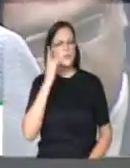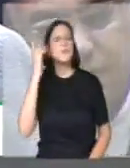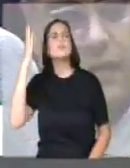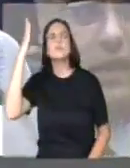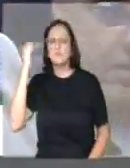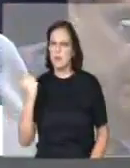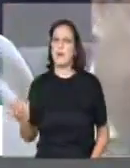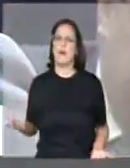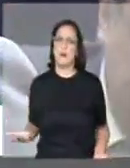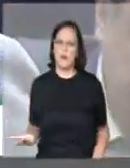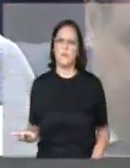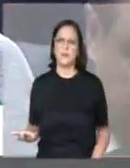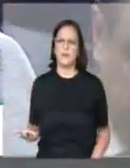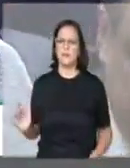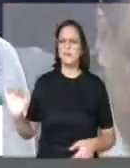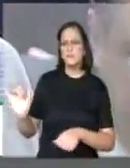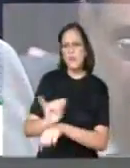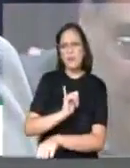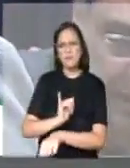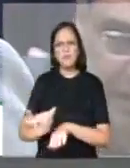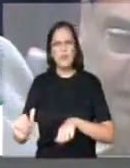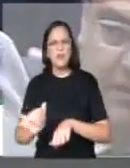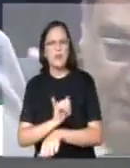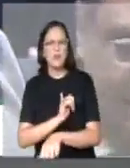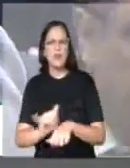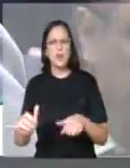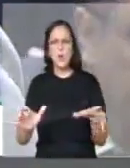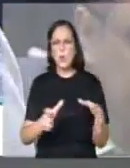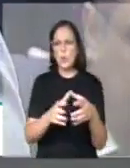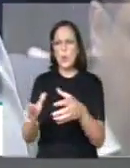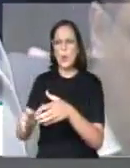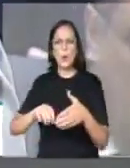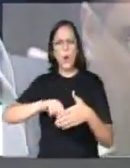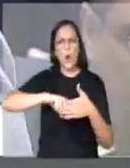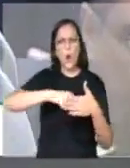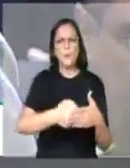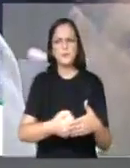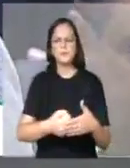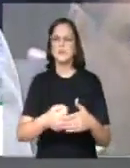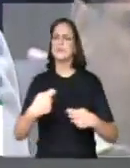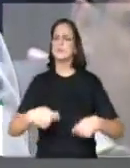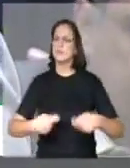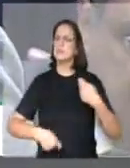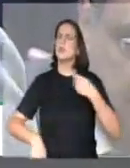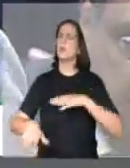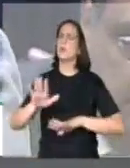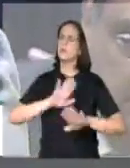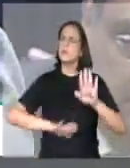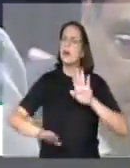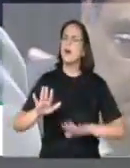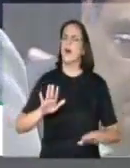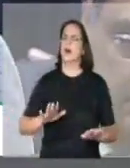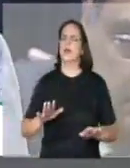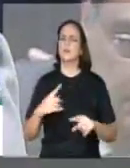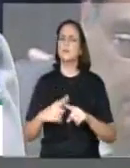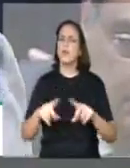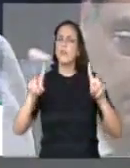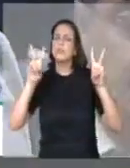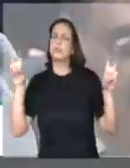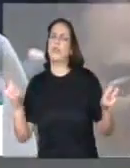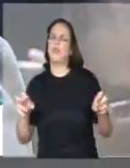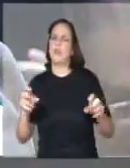que esse artifício de obstrução deve ser usado com coerência nas pautas polêmicas